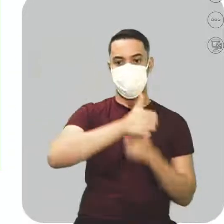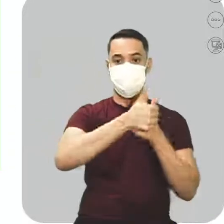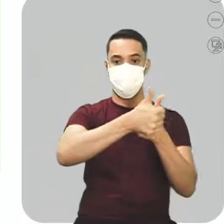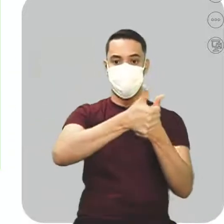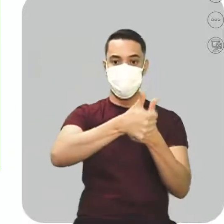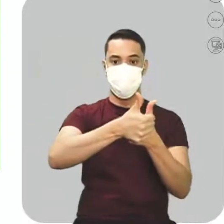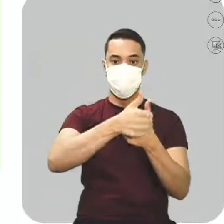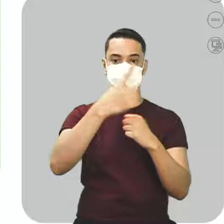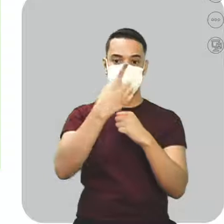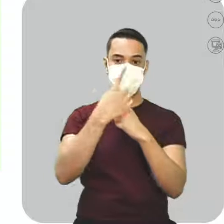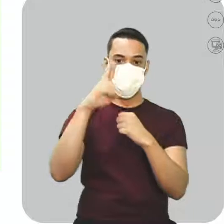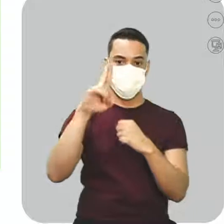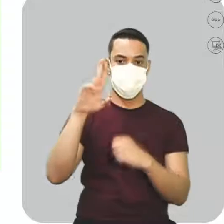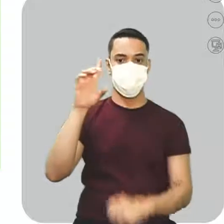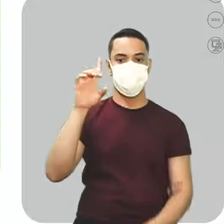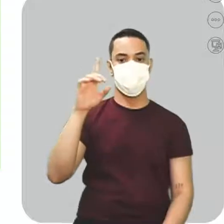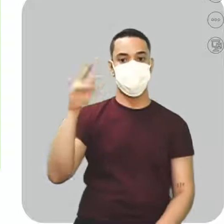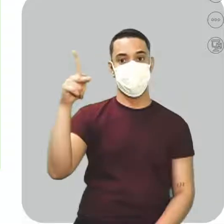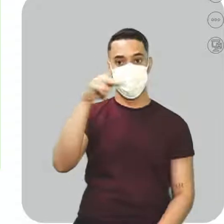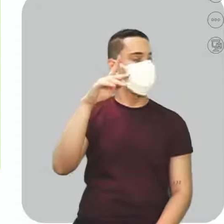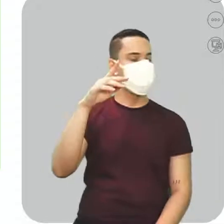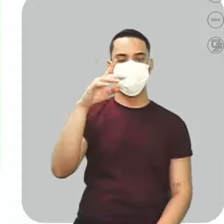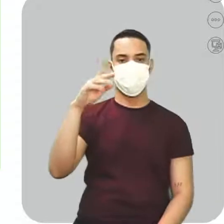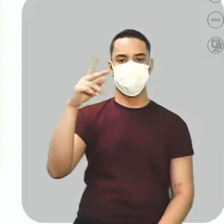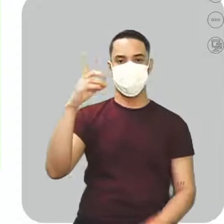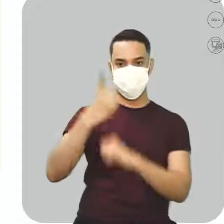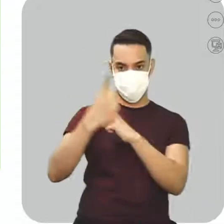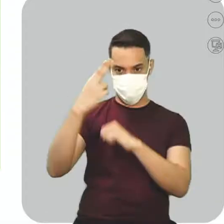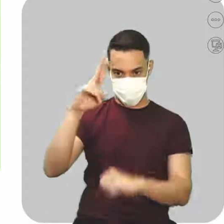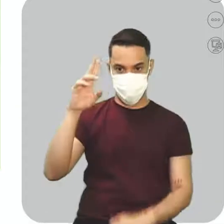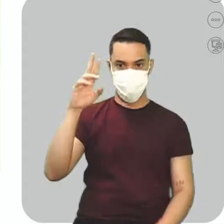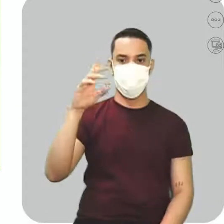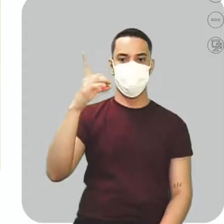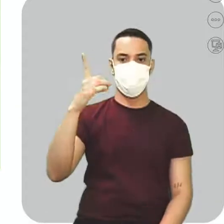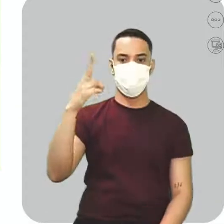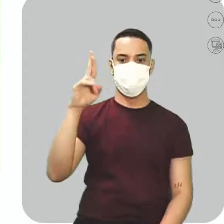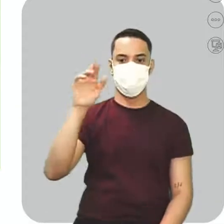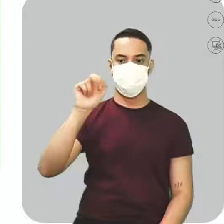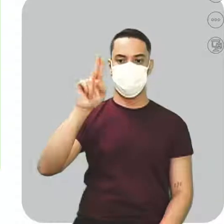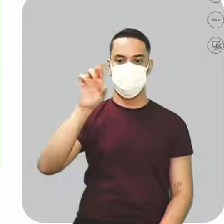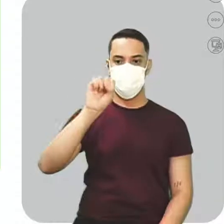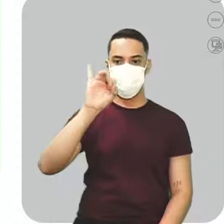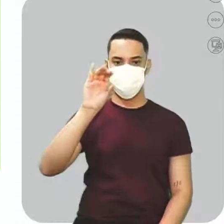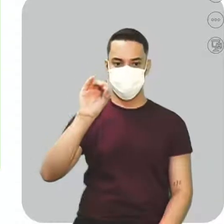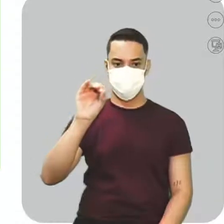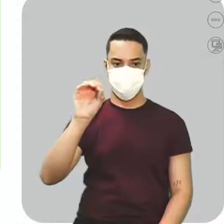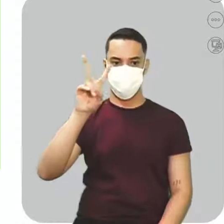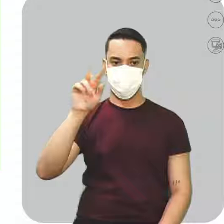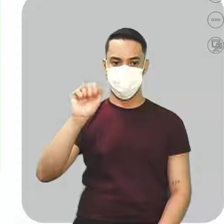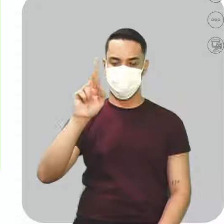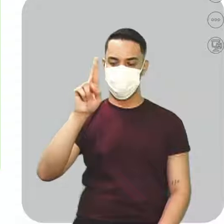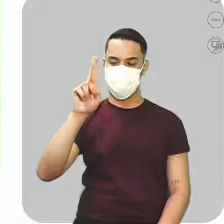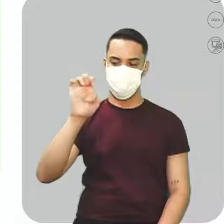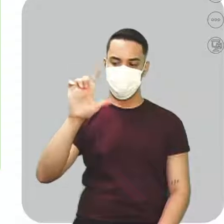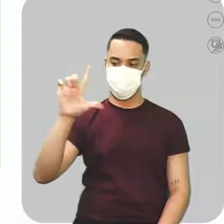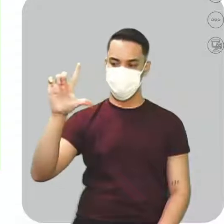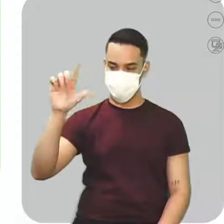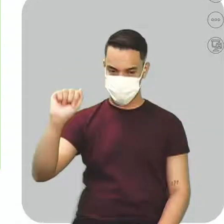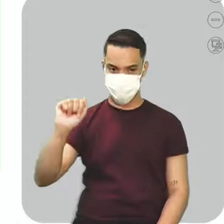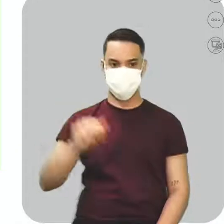Drauzio Varela, meu pai, meu amadinho, tô travando língua aqui. Ó, então aqui já tá usando o